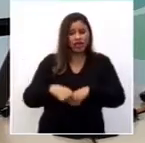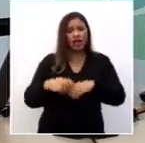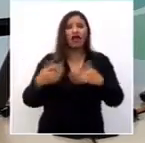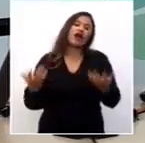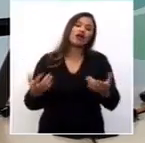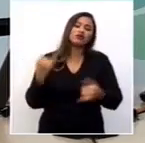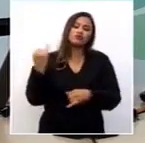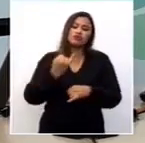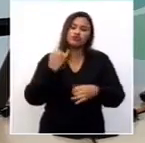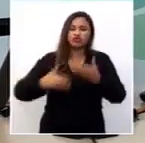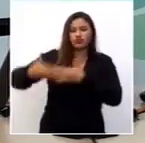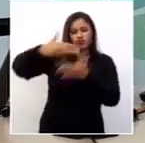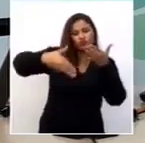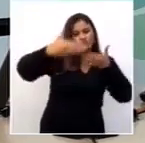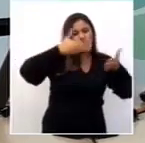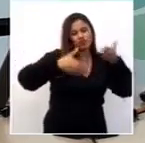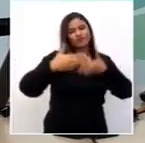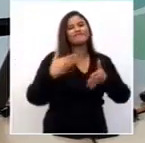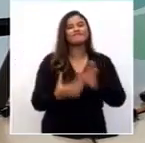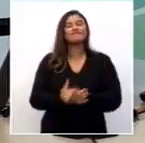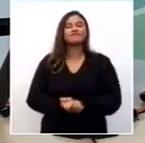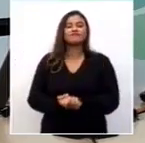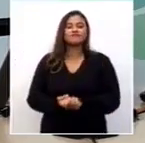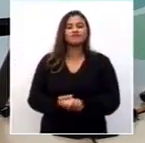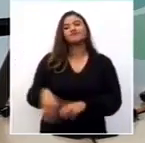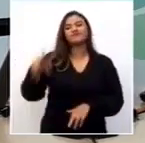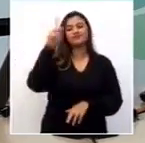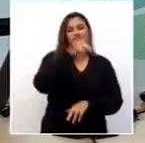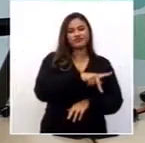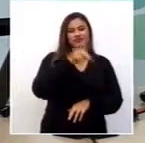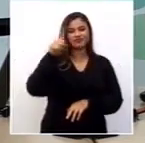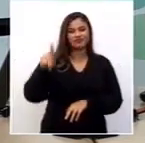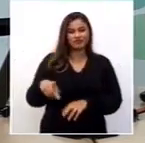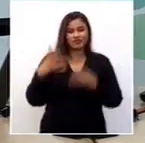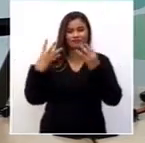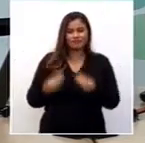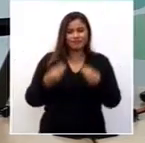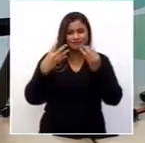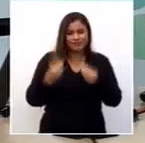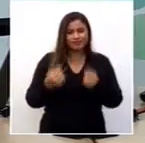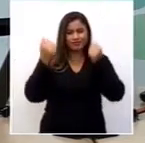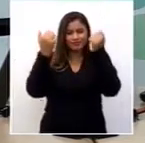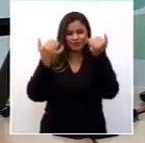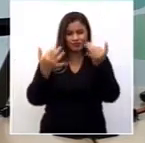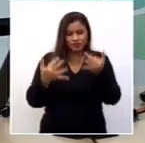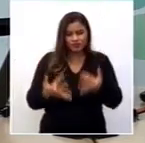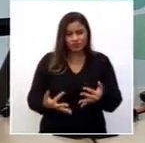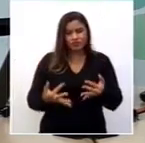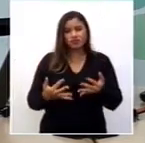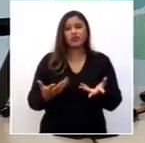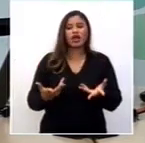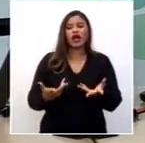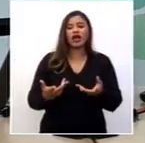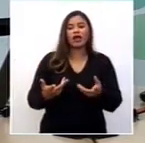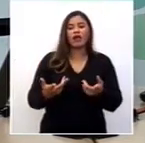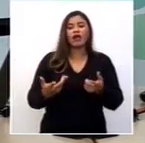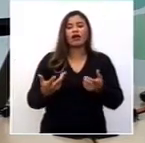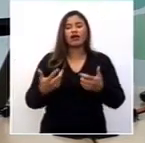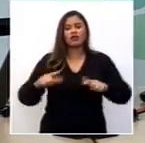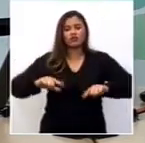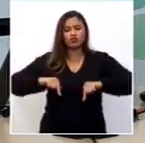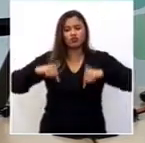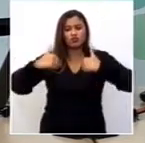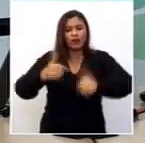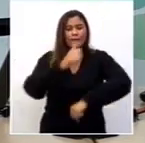dessas importantes trocas. Os professores, muitos colocaram a questão da participação e do engajamento